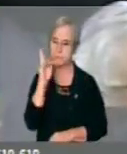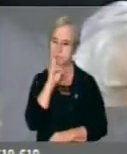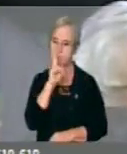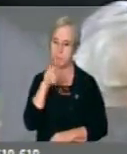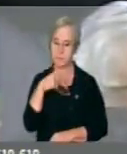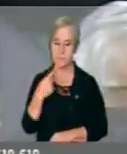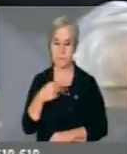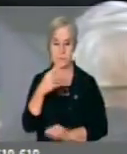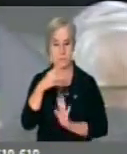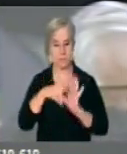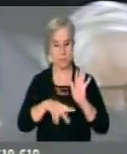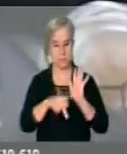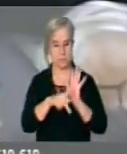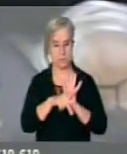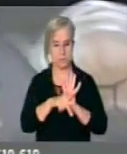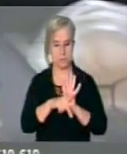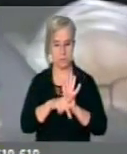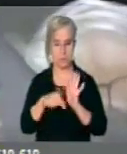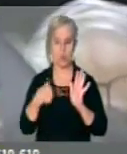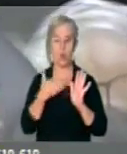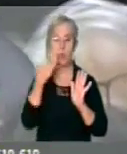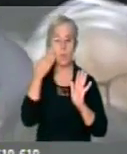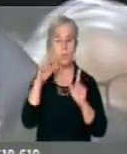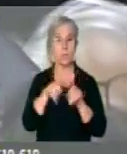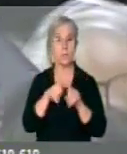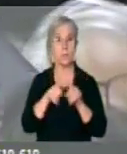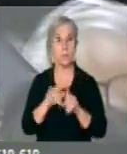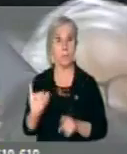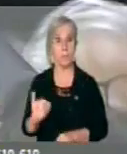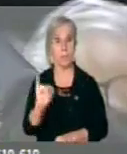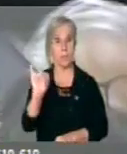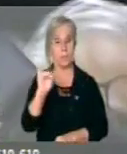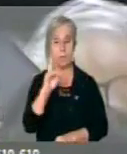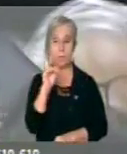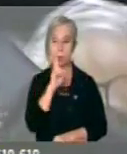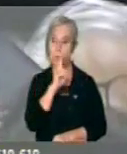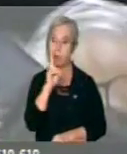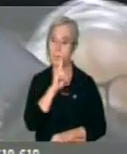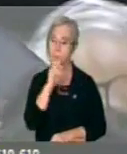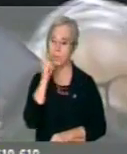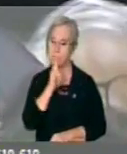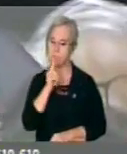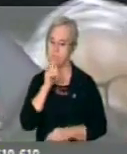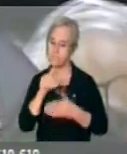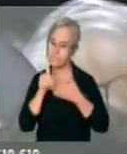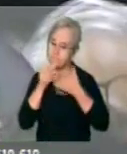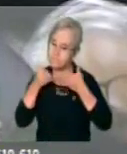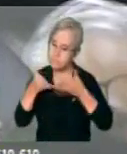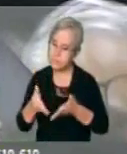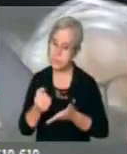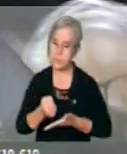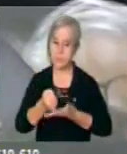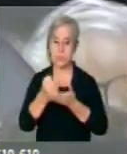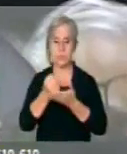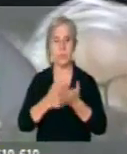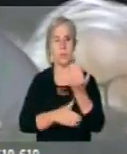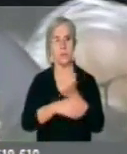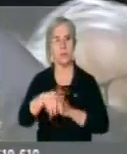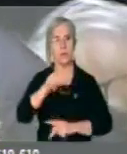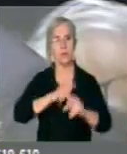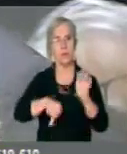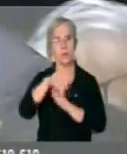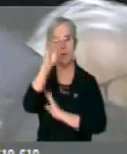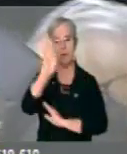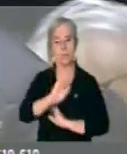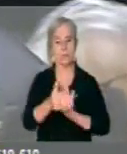medida provisória, reconhece também a relevância e urgência de se investir na segurança pública desse Brasil.